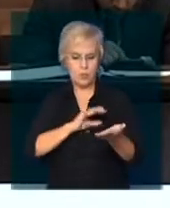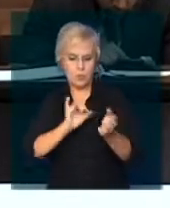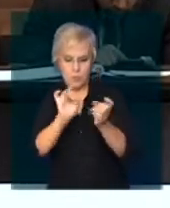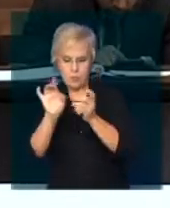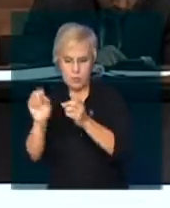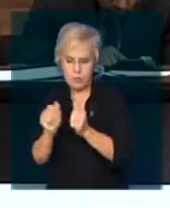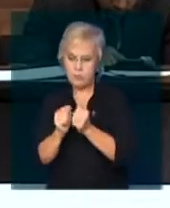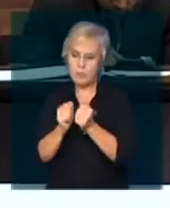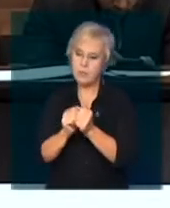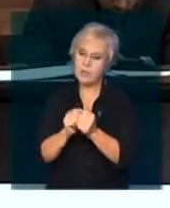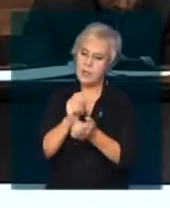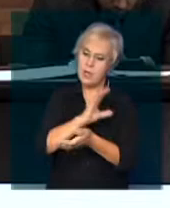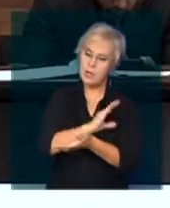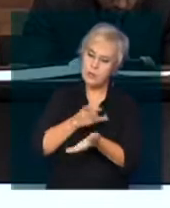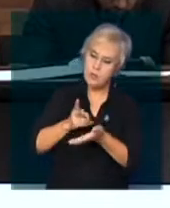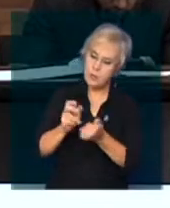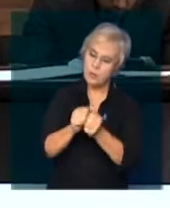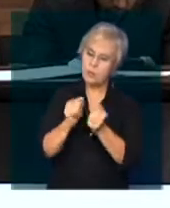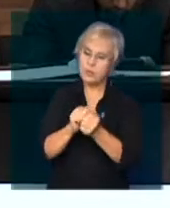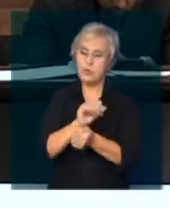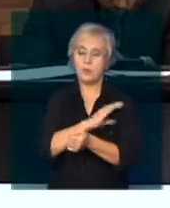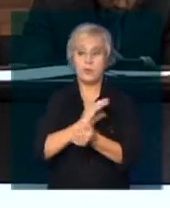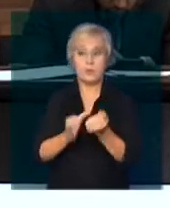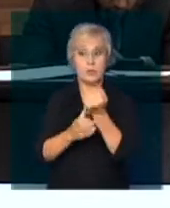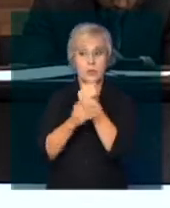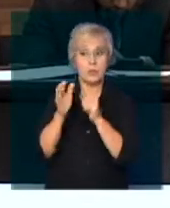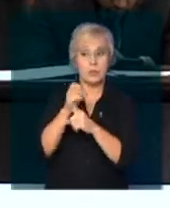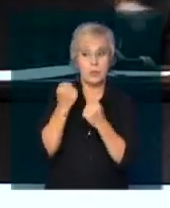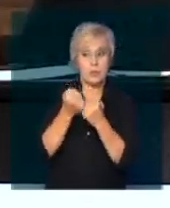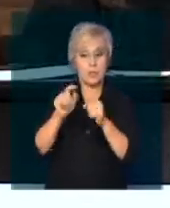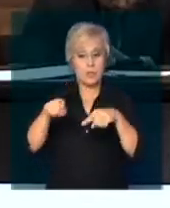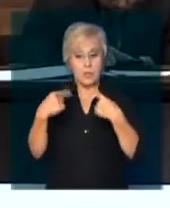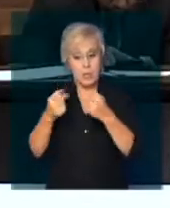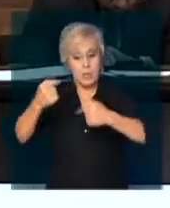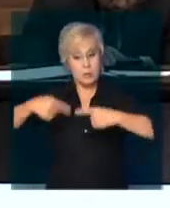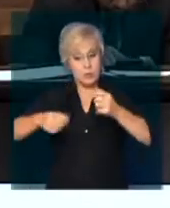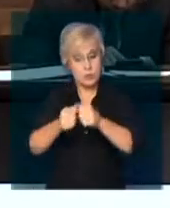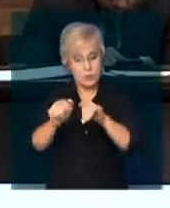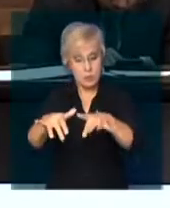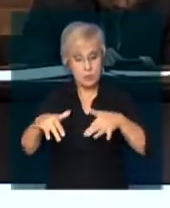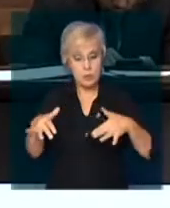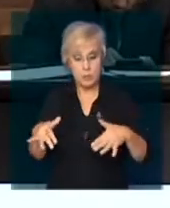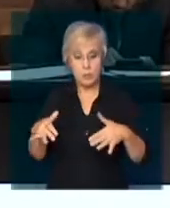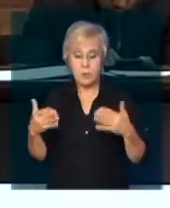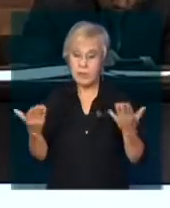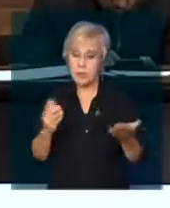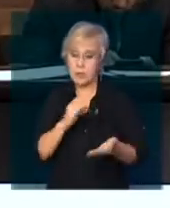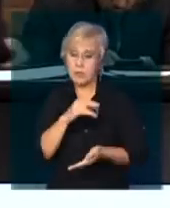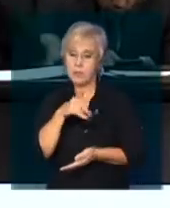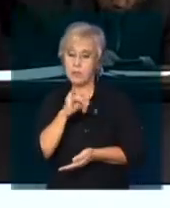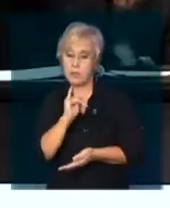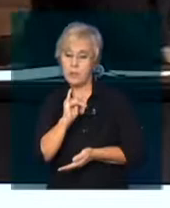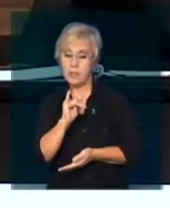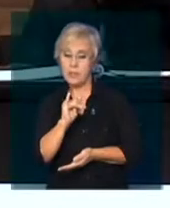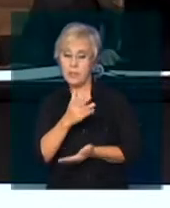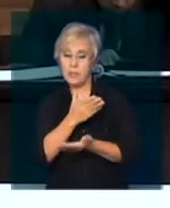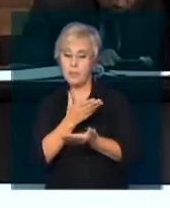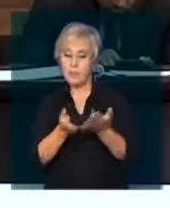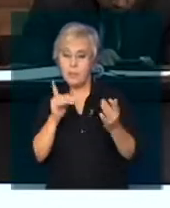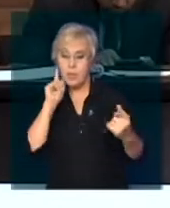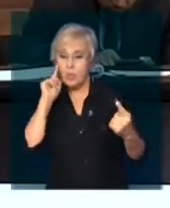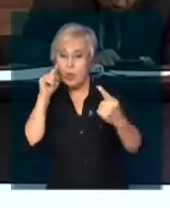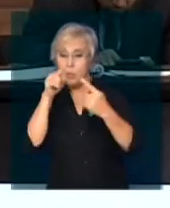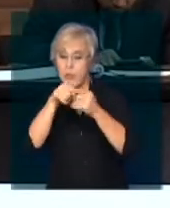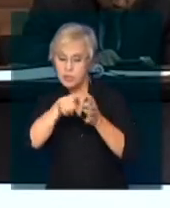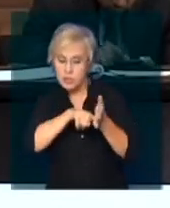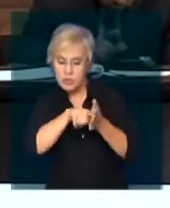comissões permanentes de Seguridade Social, audiências públicas. A gente não pode deixar que a CPI perca o seu foco de investigação